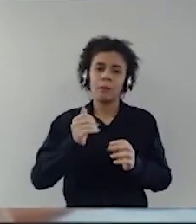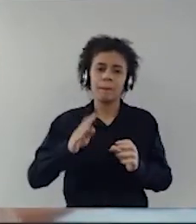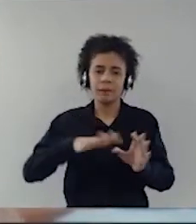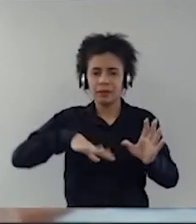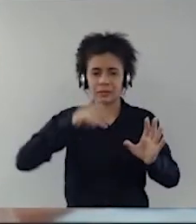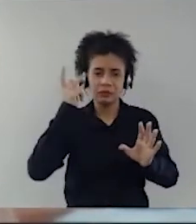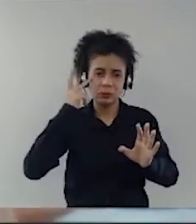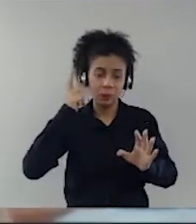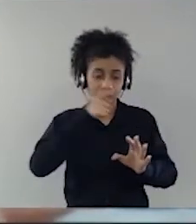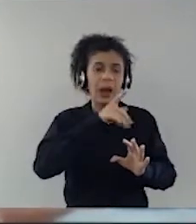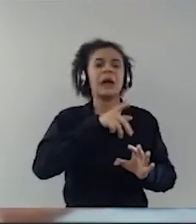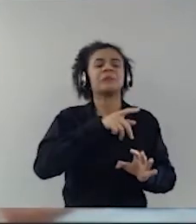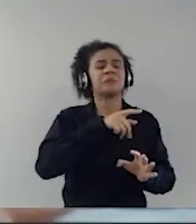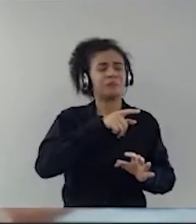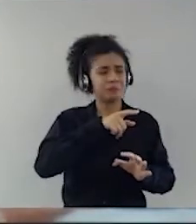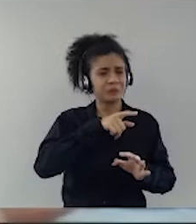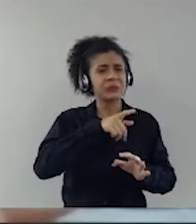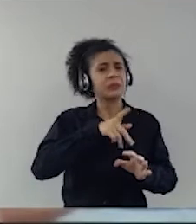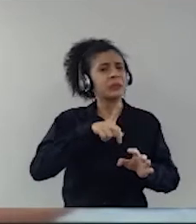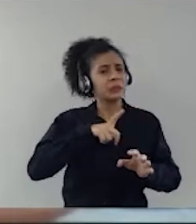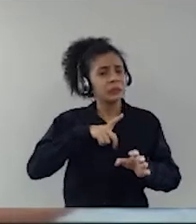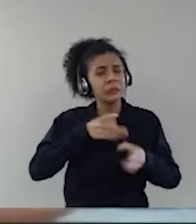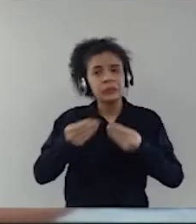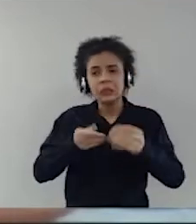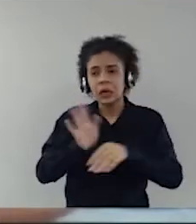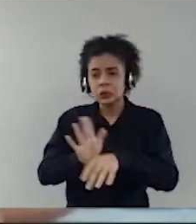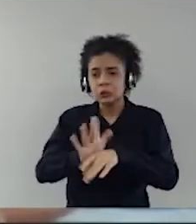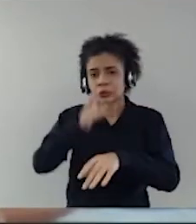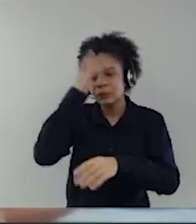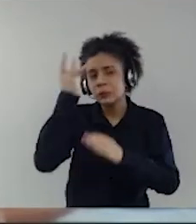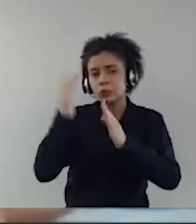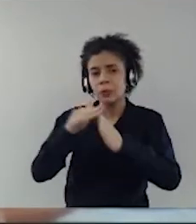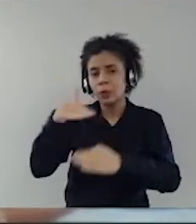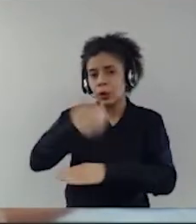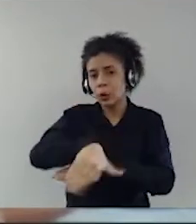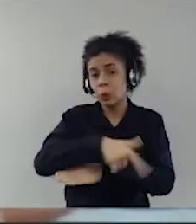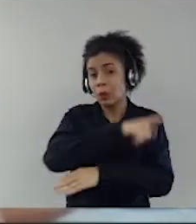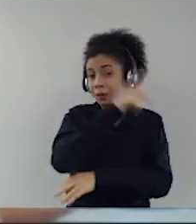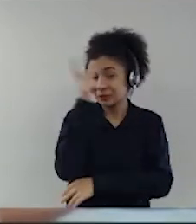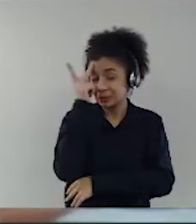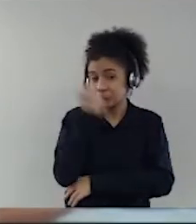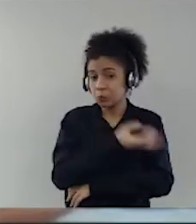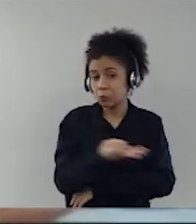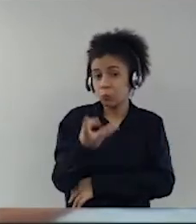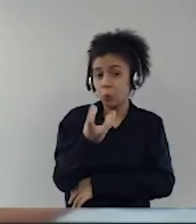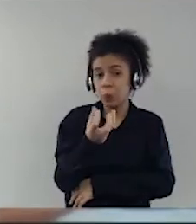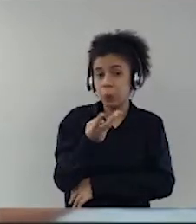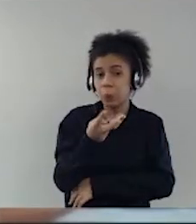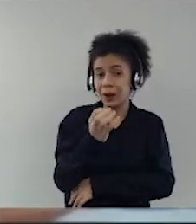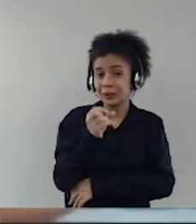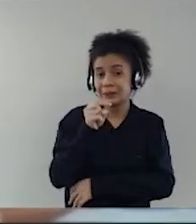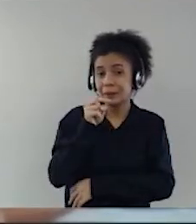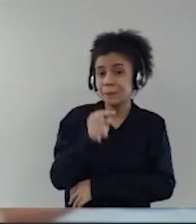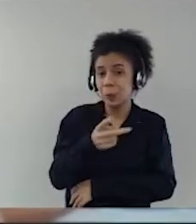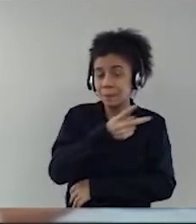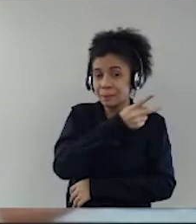tem tocado e atendido as pessoas em situação de rua. Em São Paulo temos 40 mil pessoas em situação de rua,